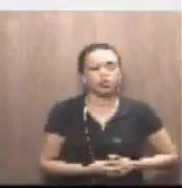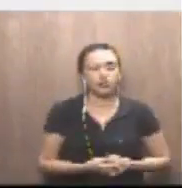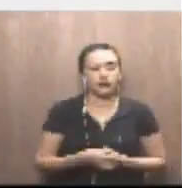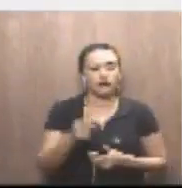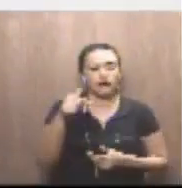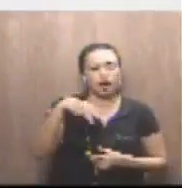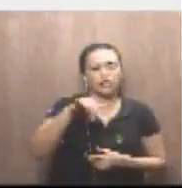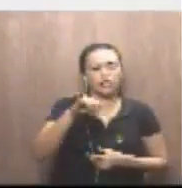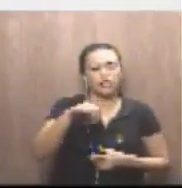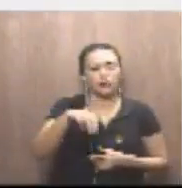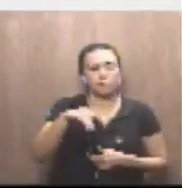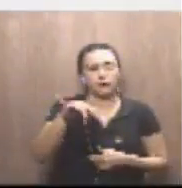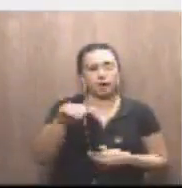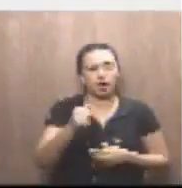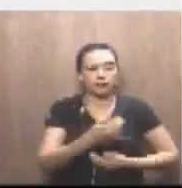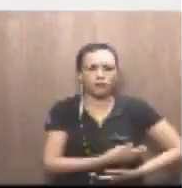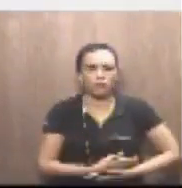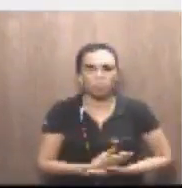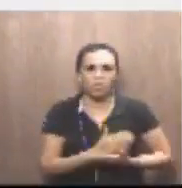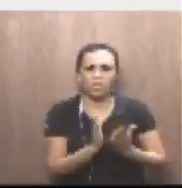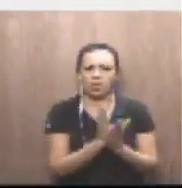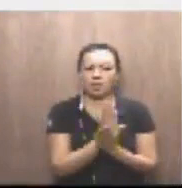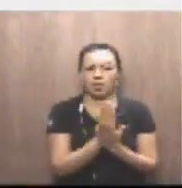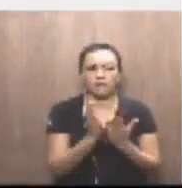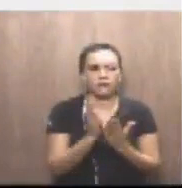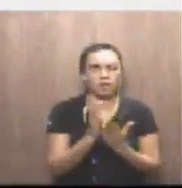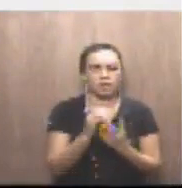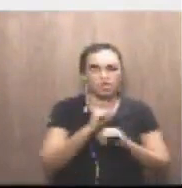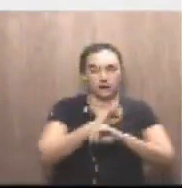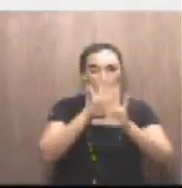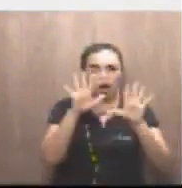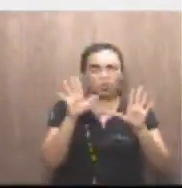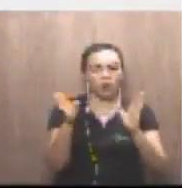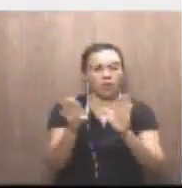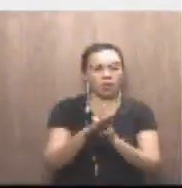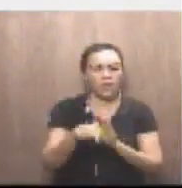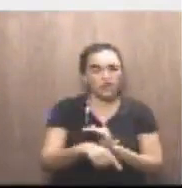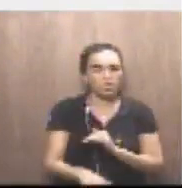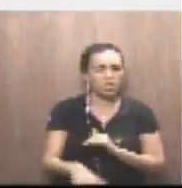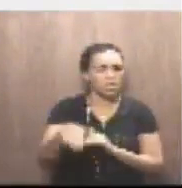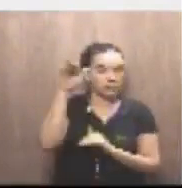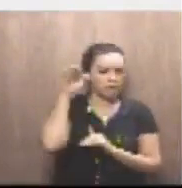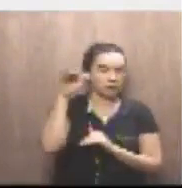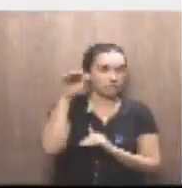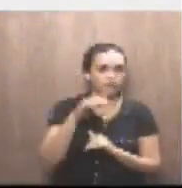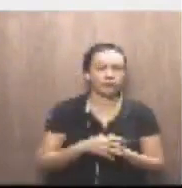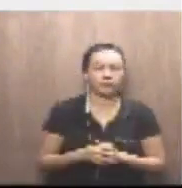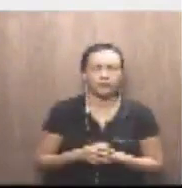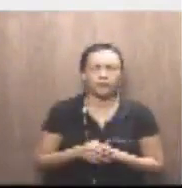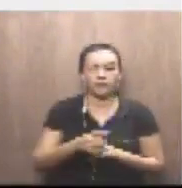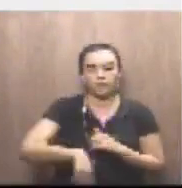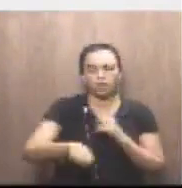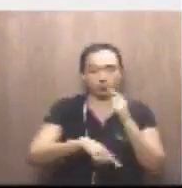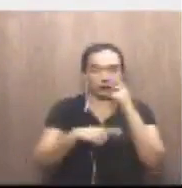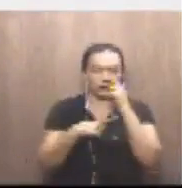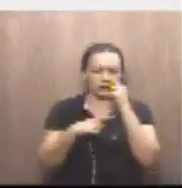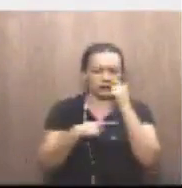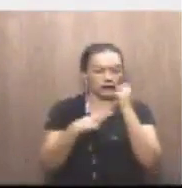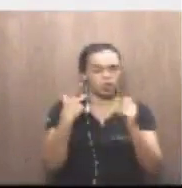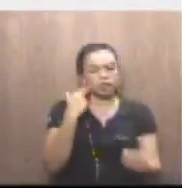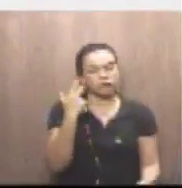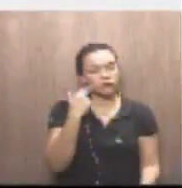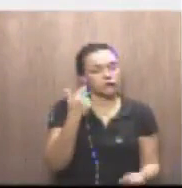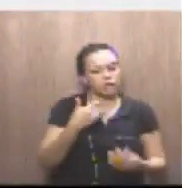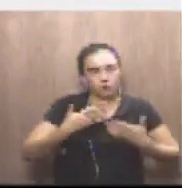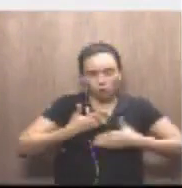que talvez não sejam claros até a idade adulta. Olha para você ver, né? Nós temos uma natureza